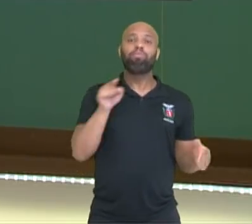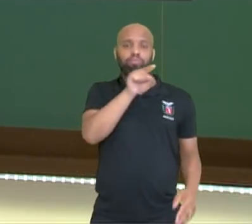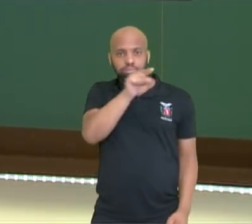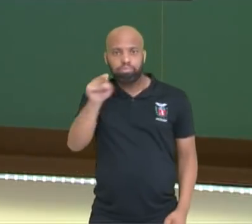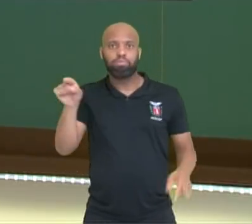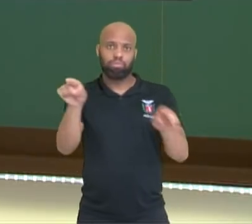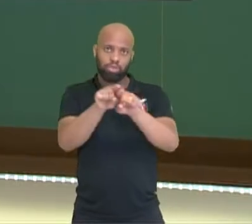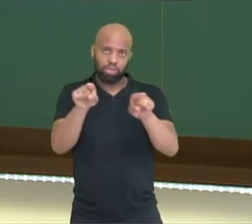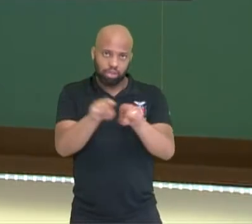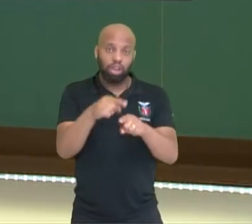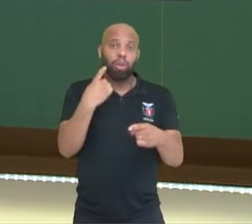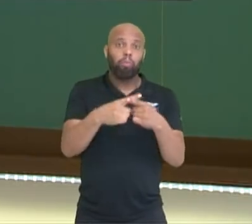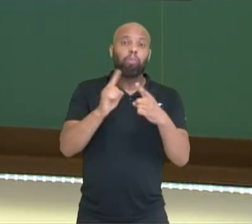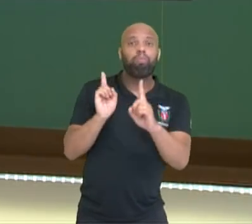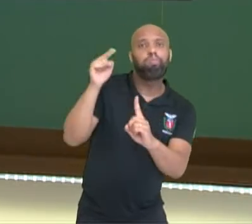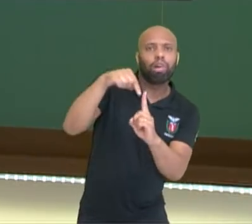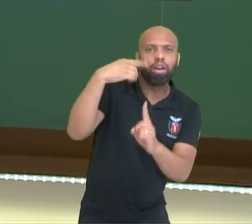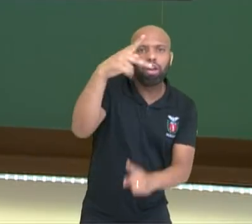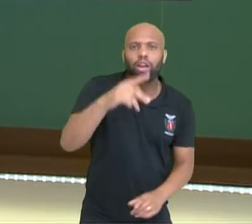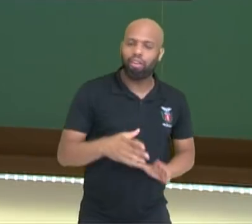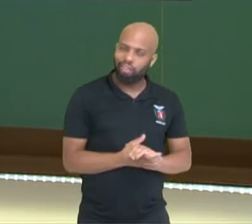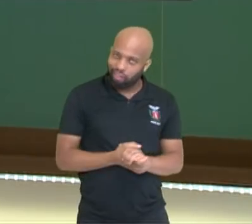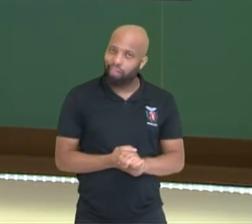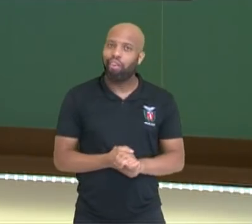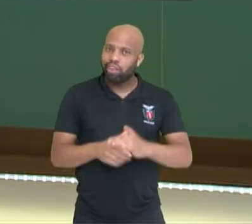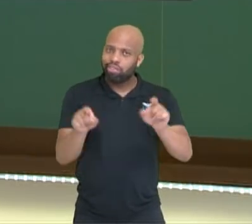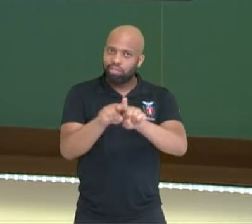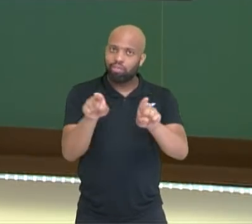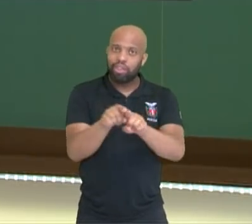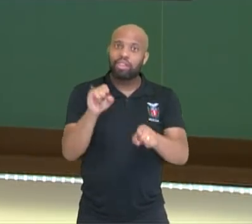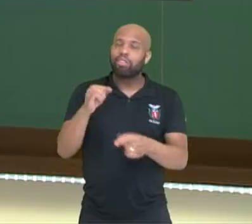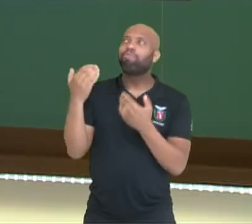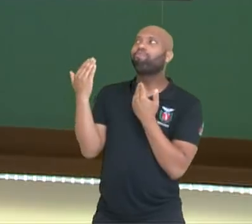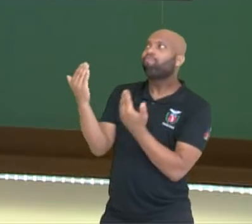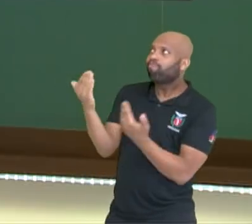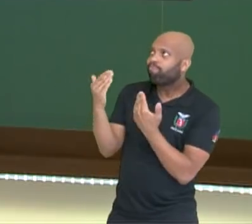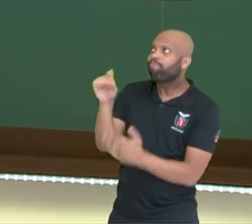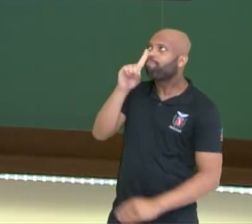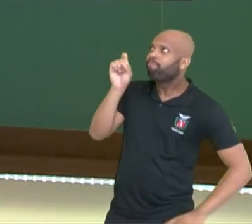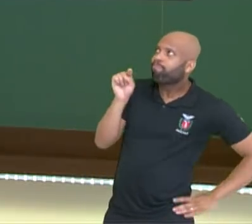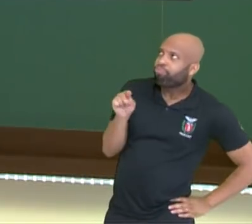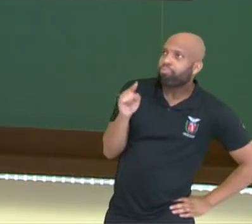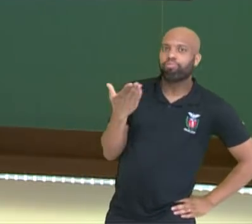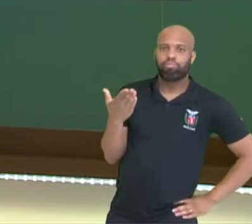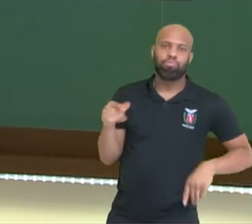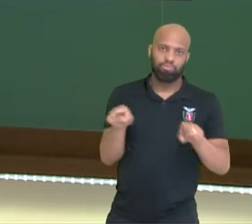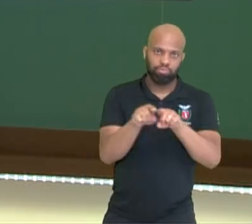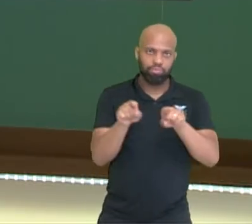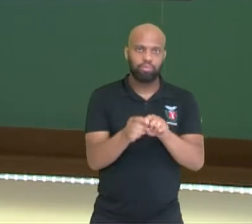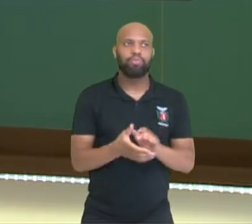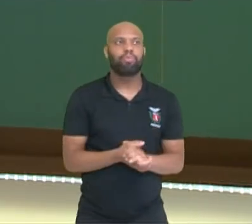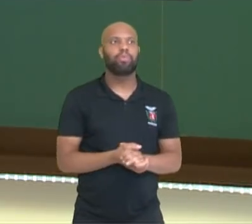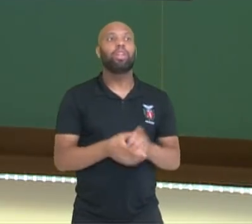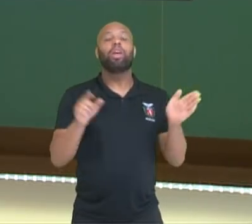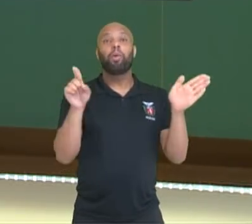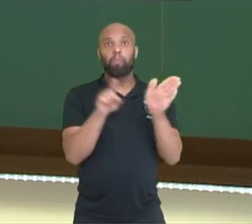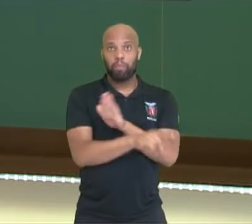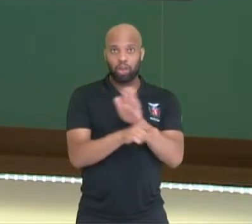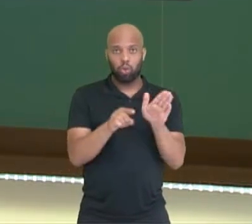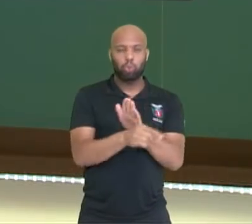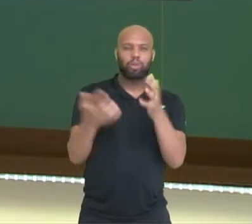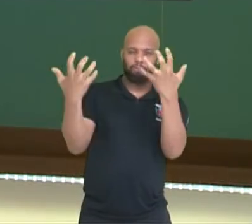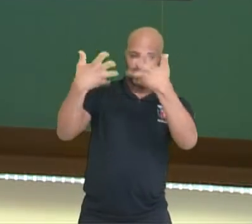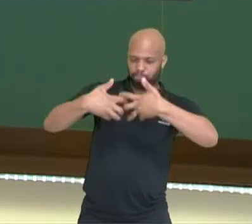Reticências, intencionalidade. Lembra o efeito de sentido dos sinais de pontuação? Segundo quiz. Então, que nos